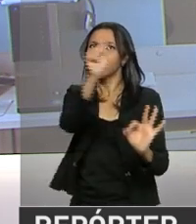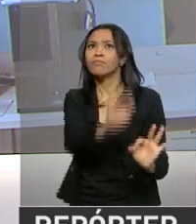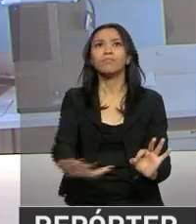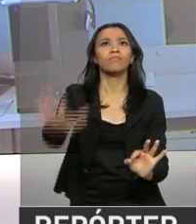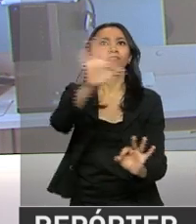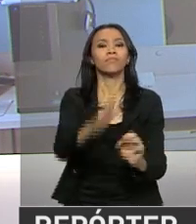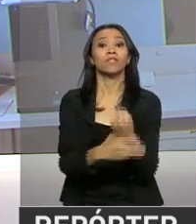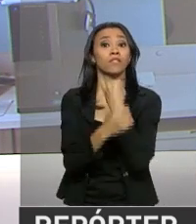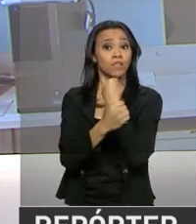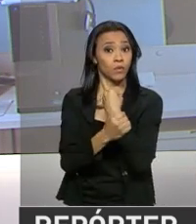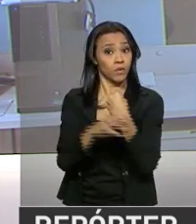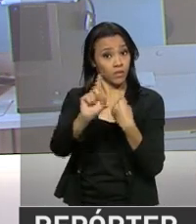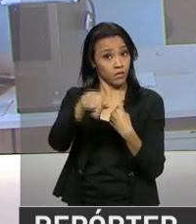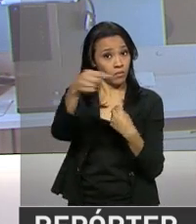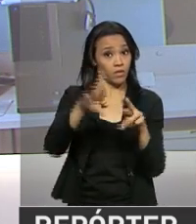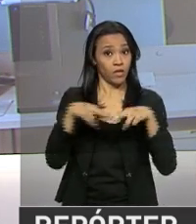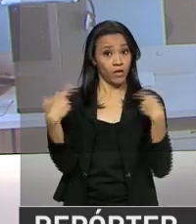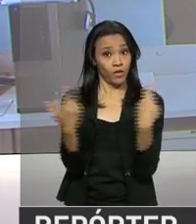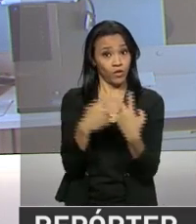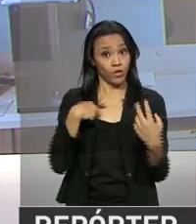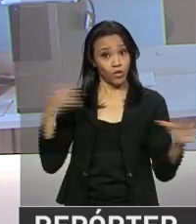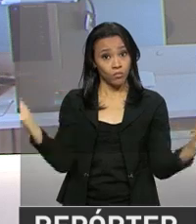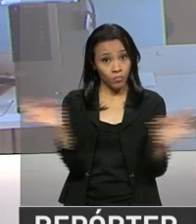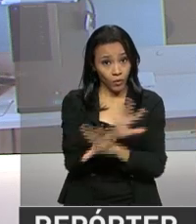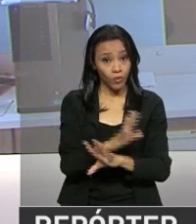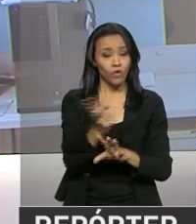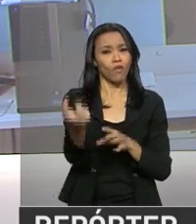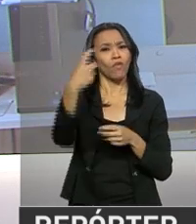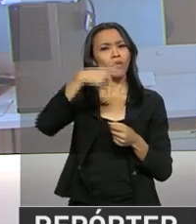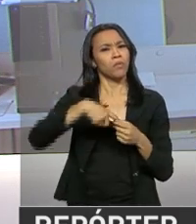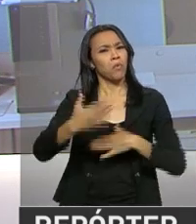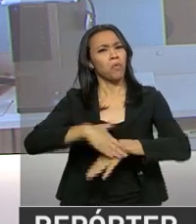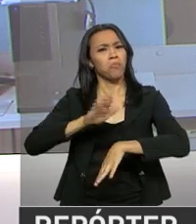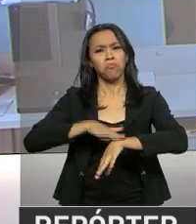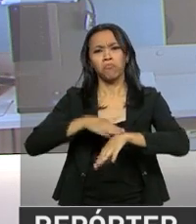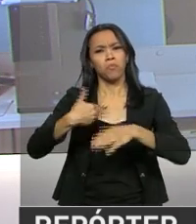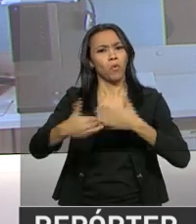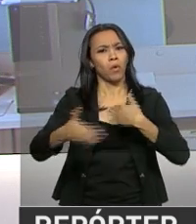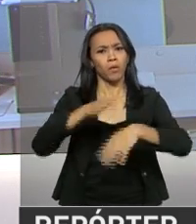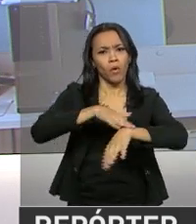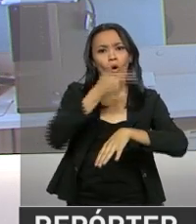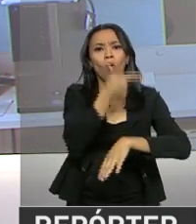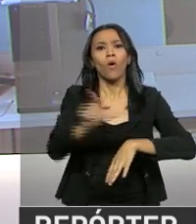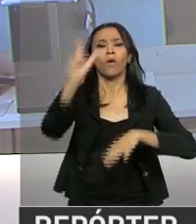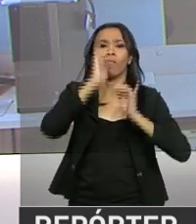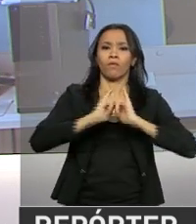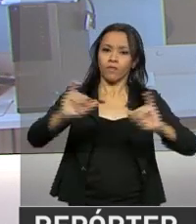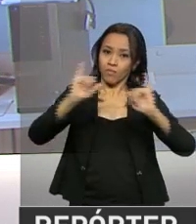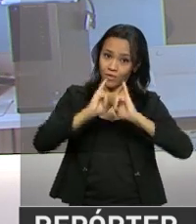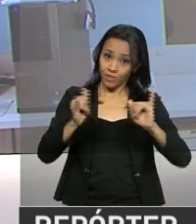A reunião continua na sequência, mas nós ficamos por aqui. Voltamos a qualquer momento com outras